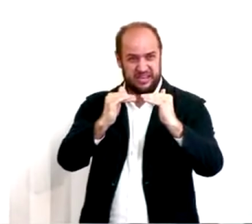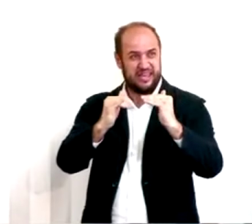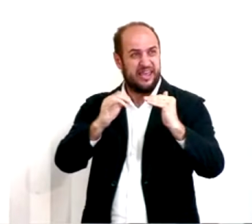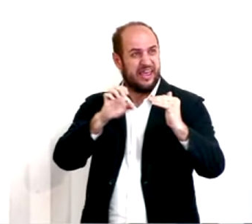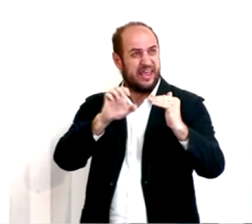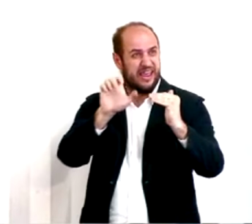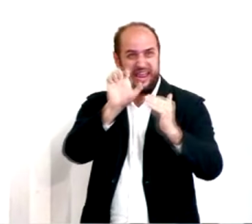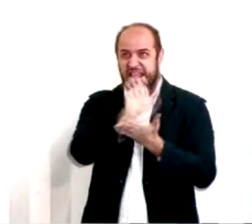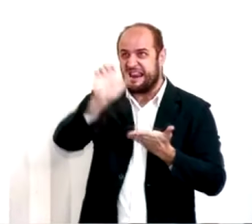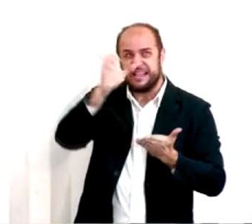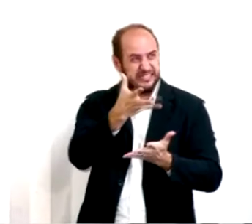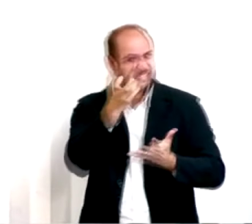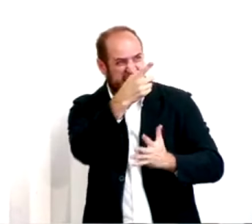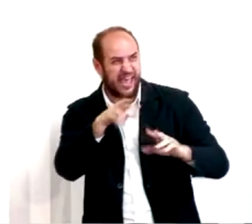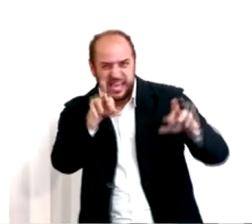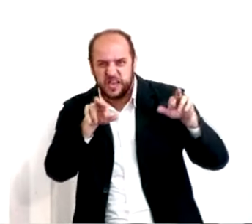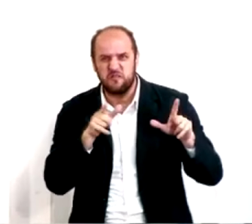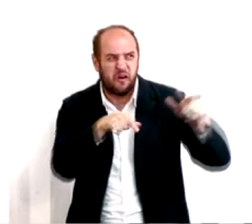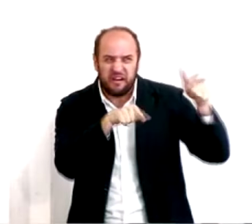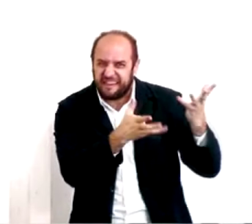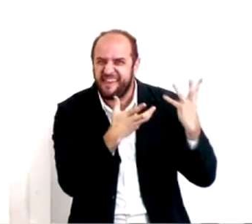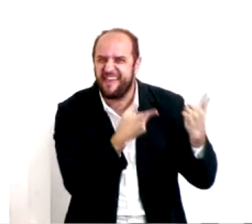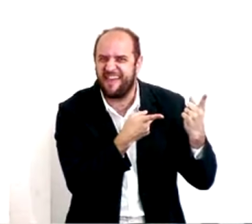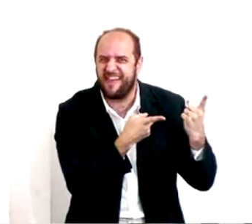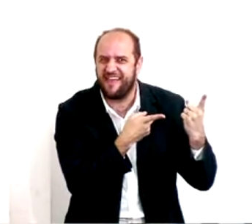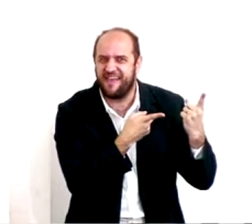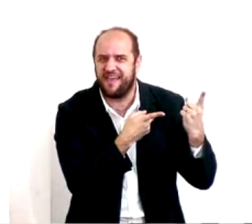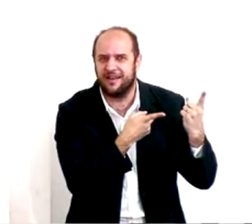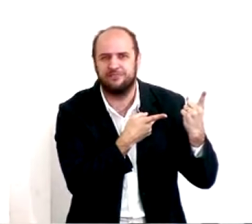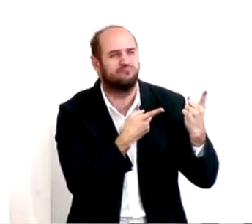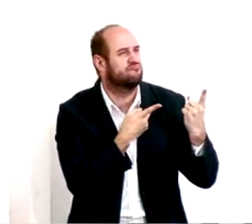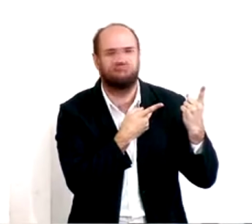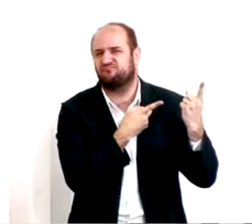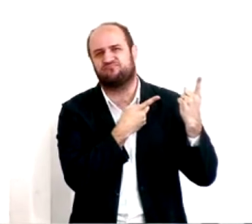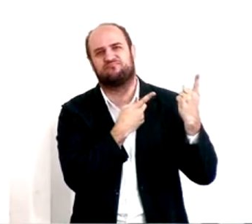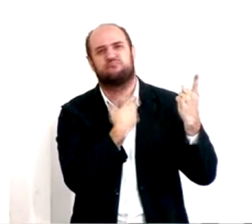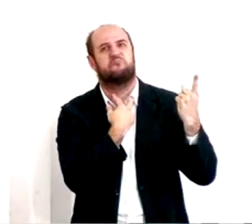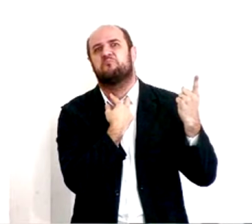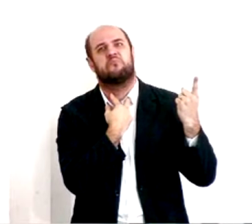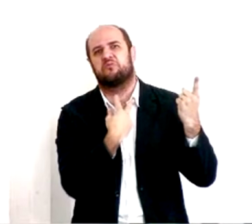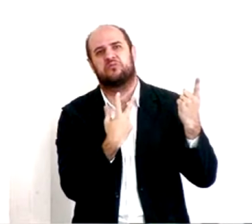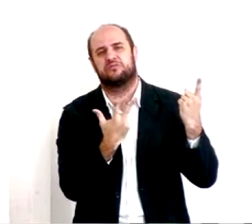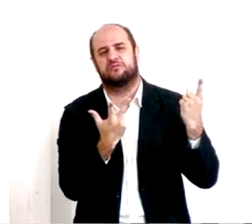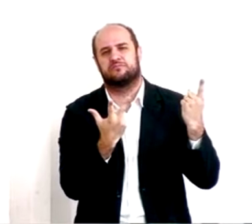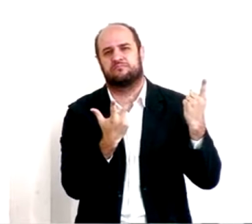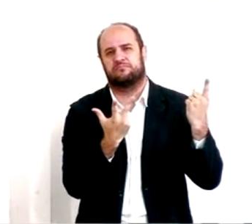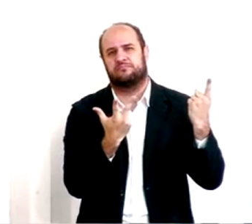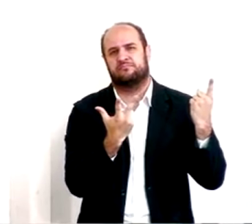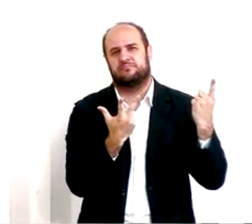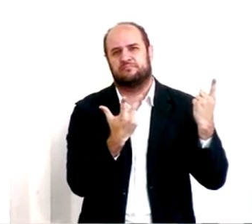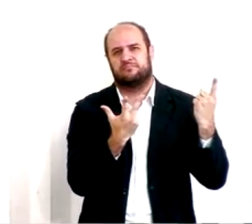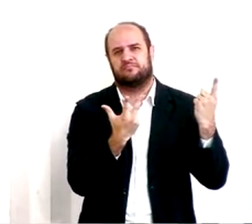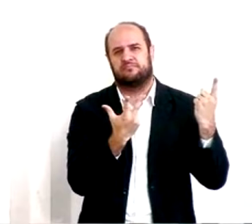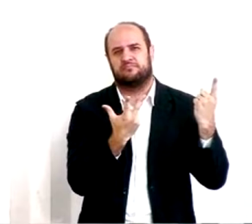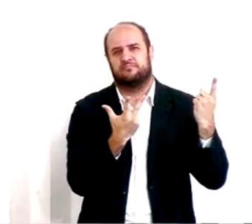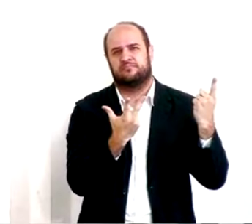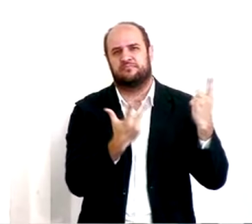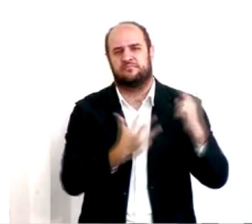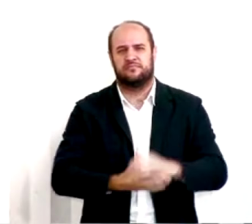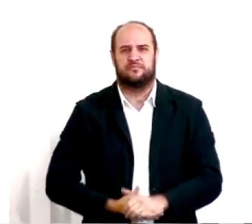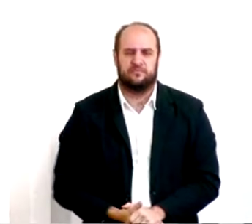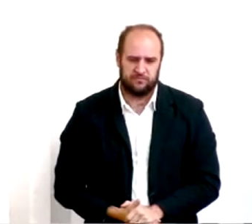quer ser ele O próprio Deus é isso que ele quer não pode viver um homem que disse que é um